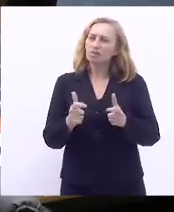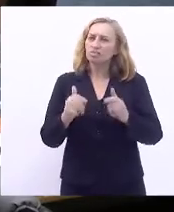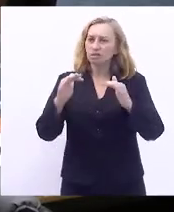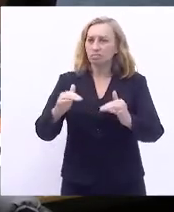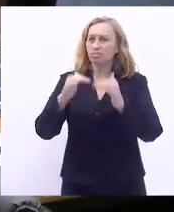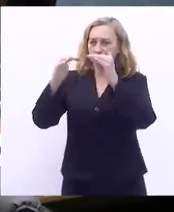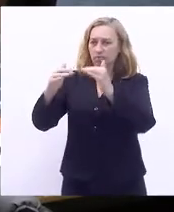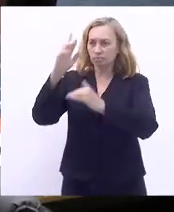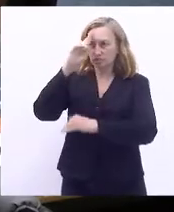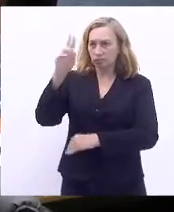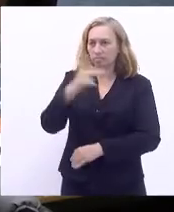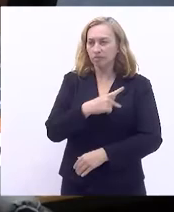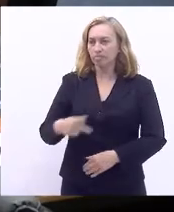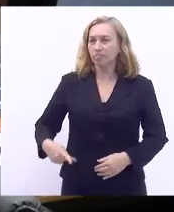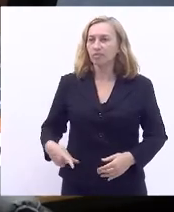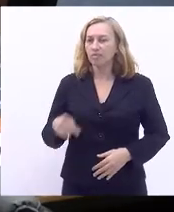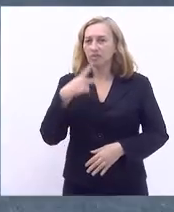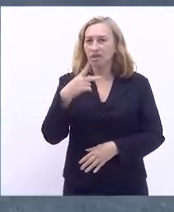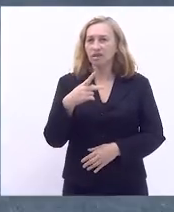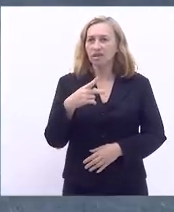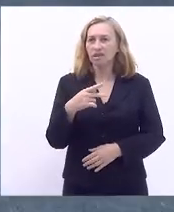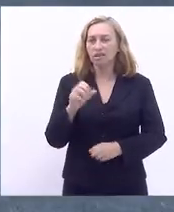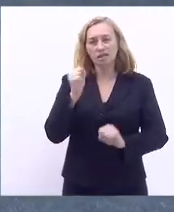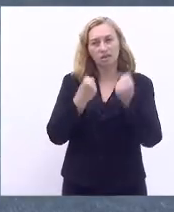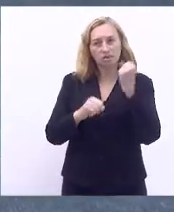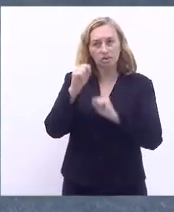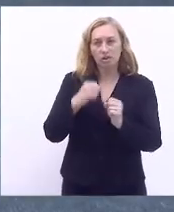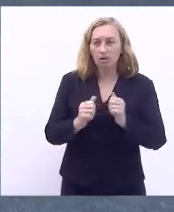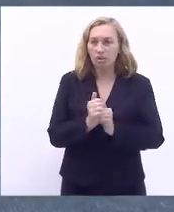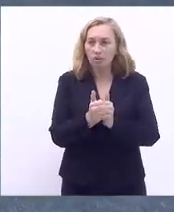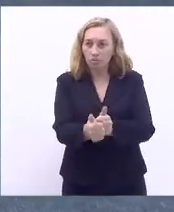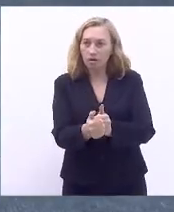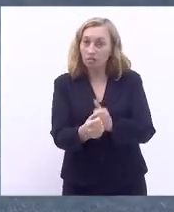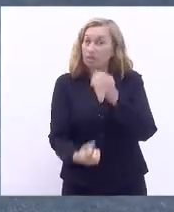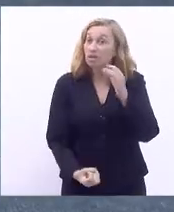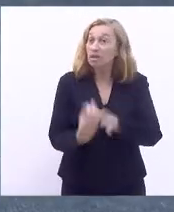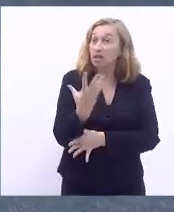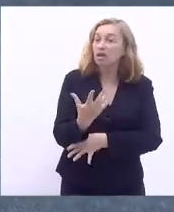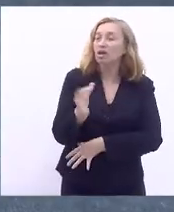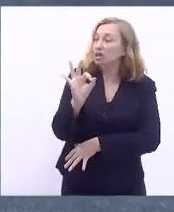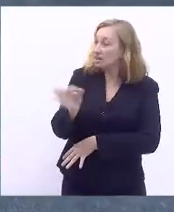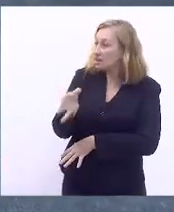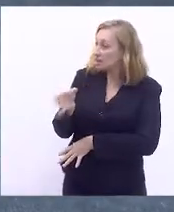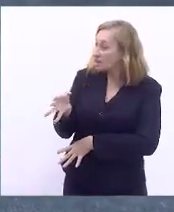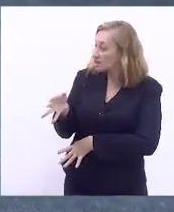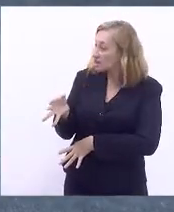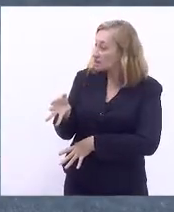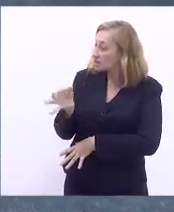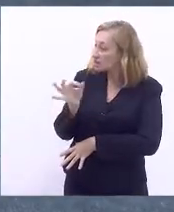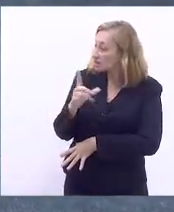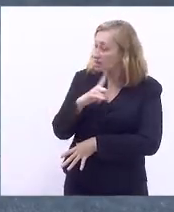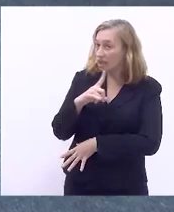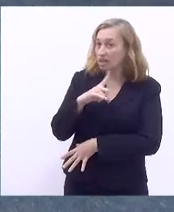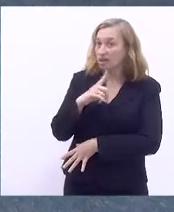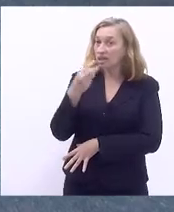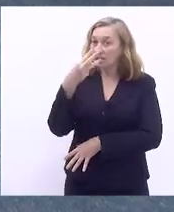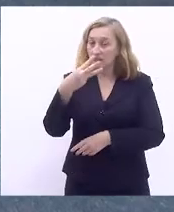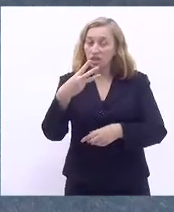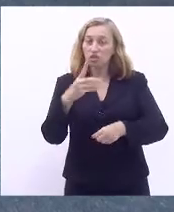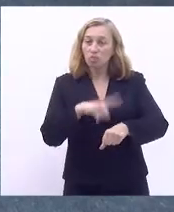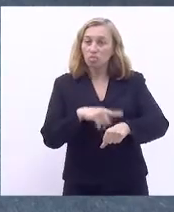trata dessa siderúrgica do Atlântico, eu acompanhei quando ela surgiu. E posso lhe garantir: 3 episódios na minha